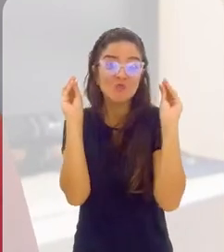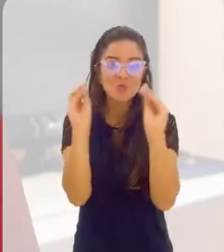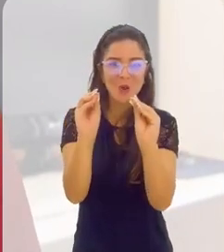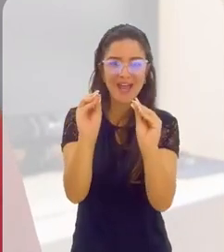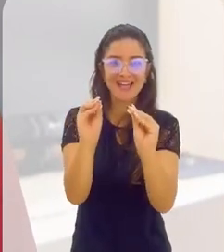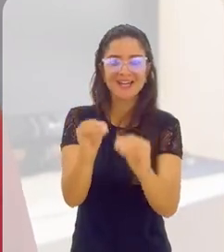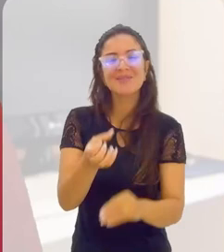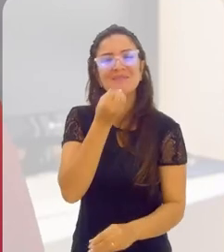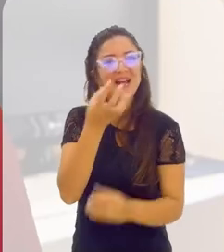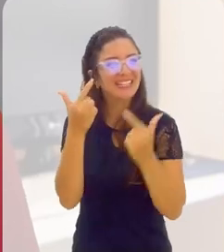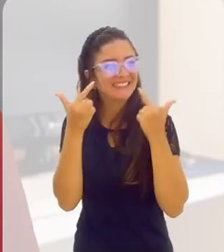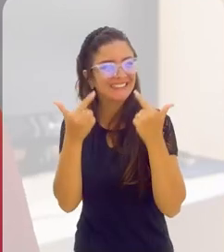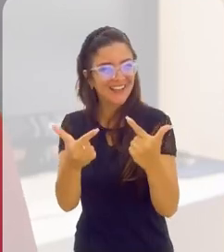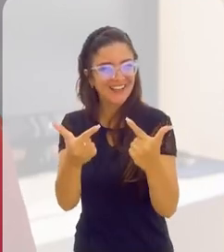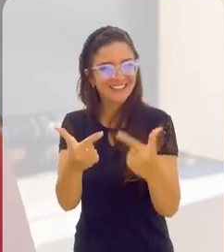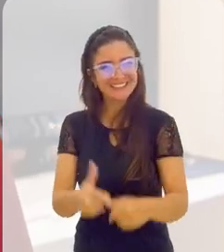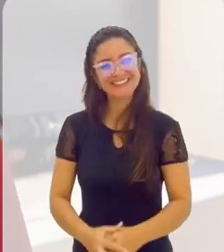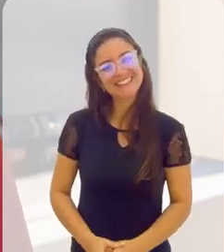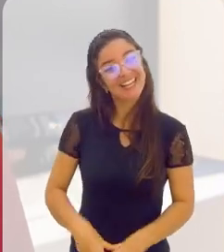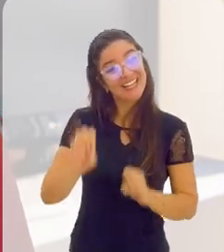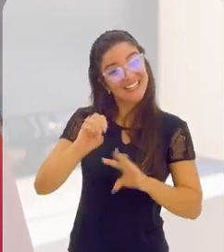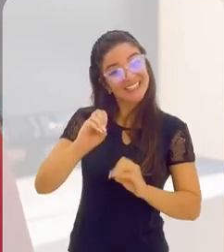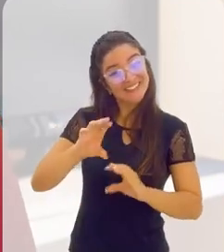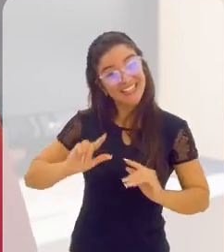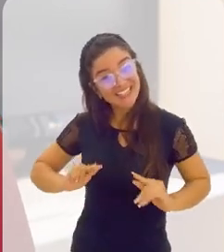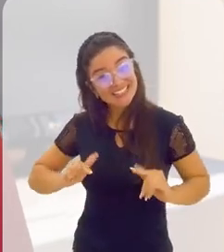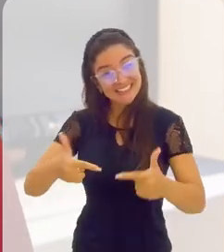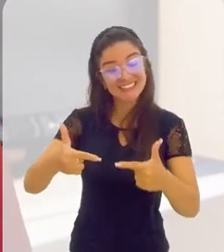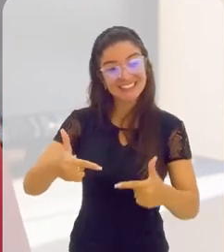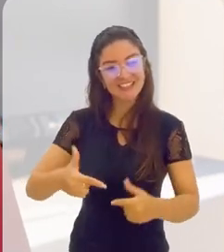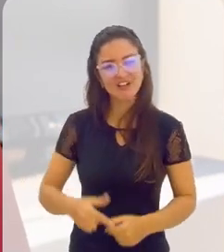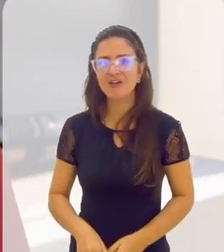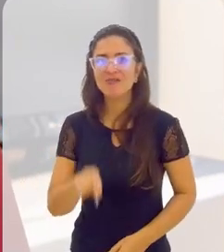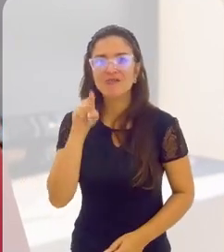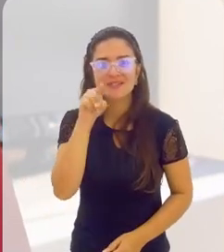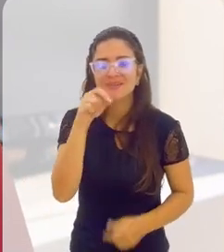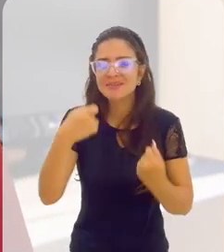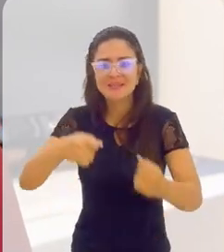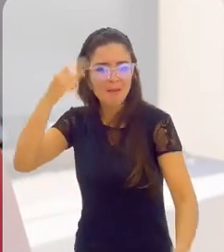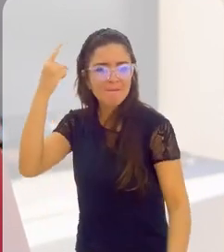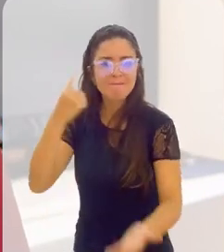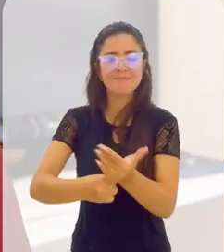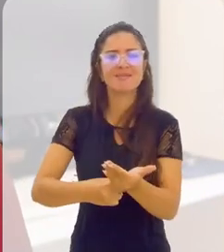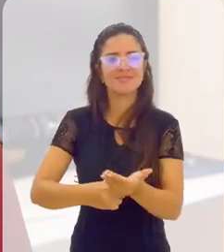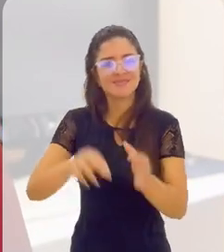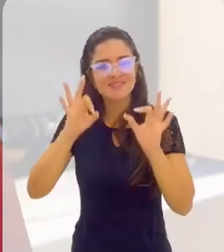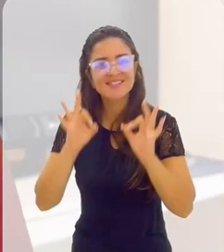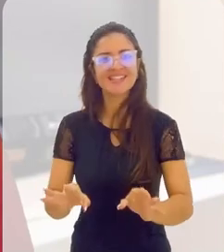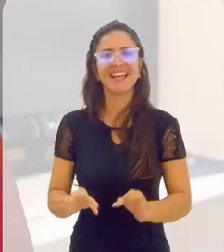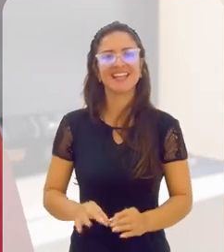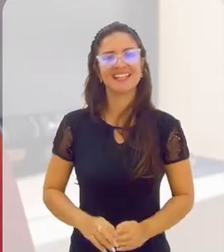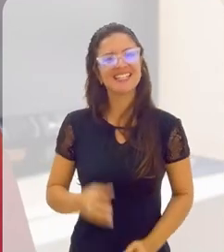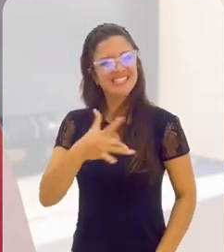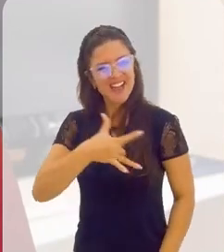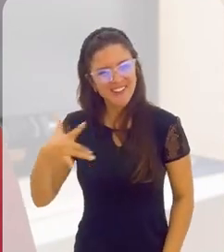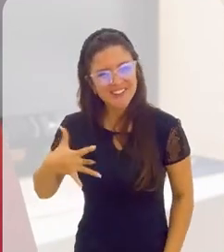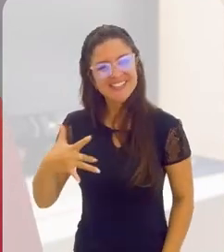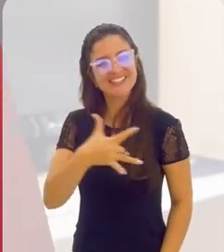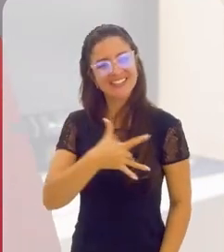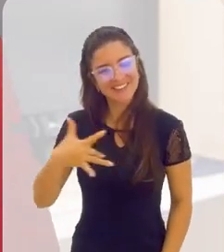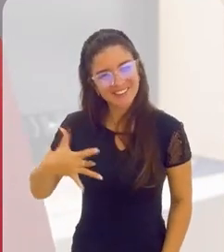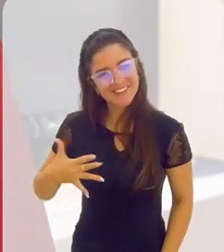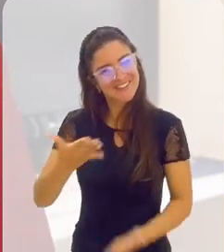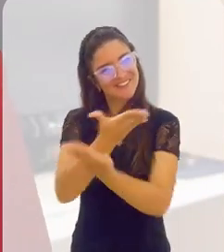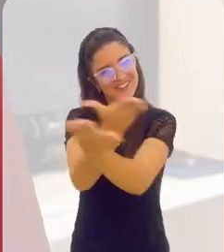e boa sorte educação se você não se comprometer não cola saúde saúde